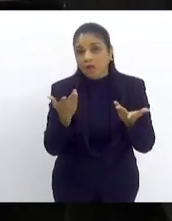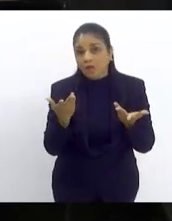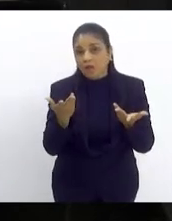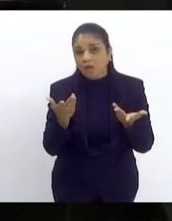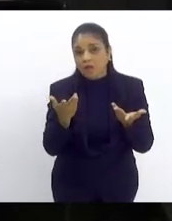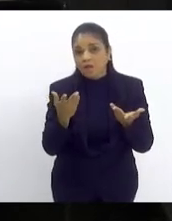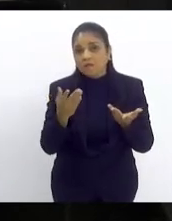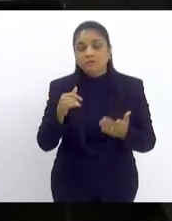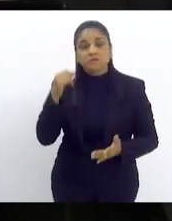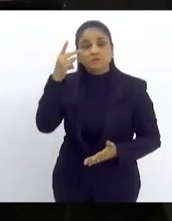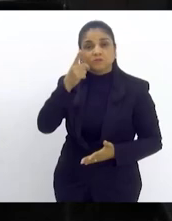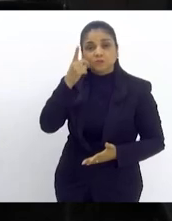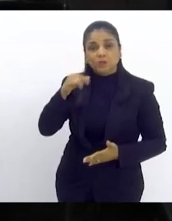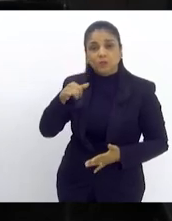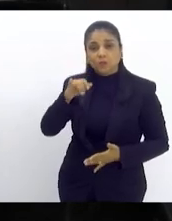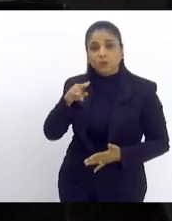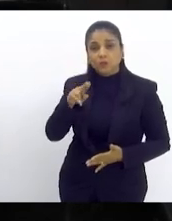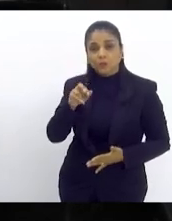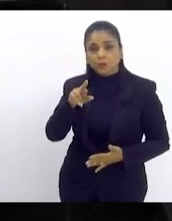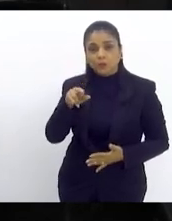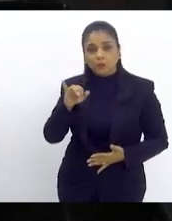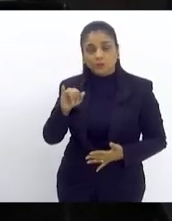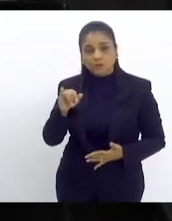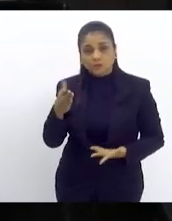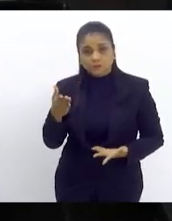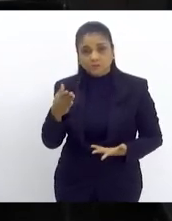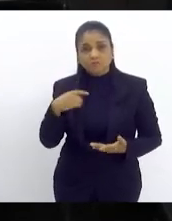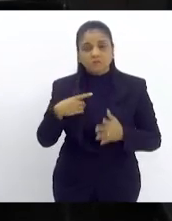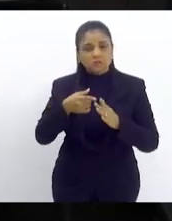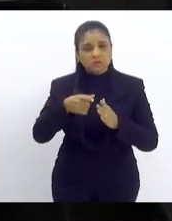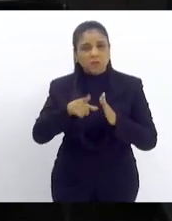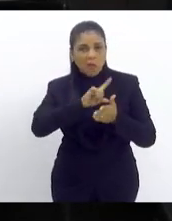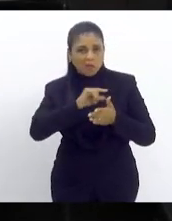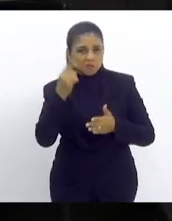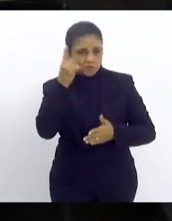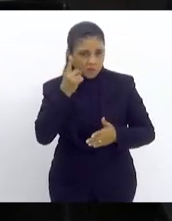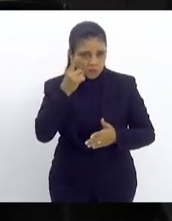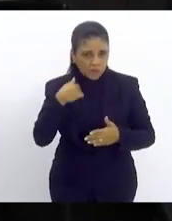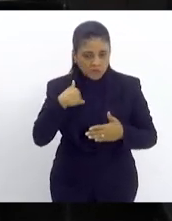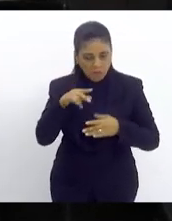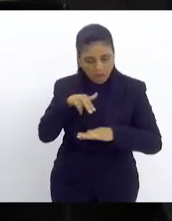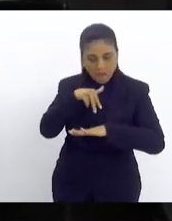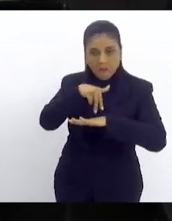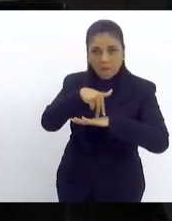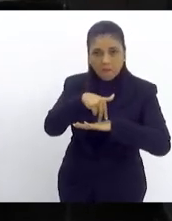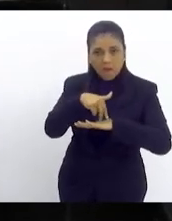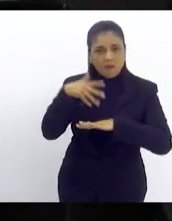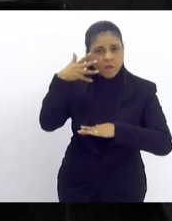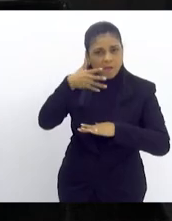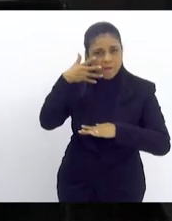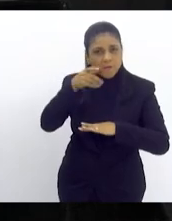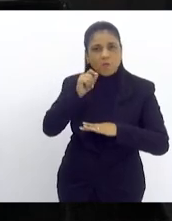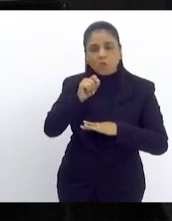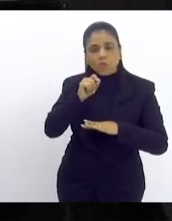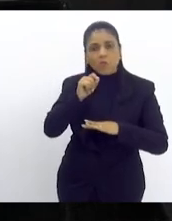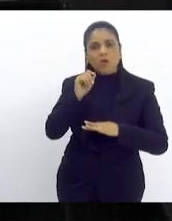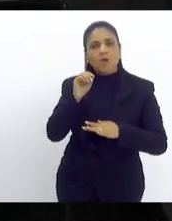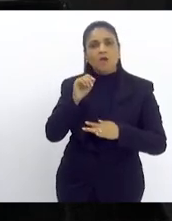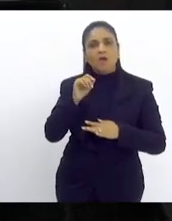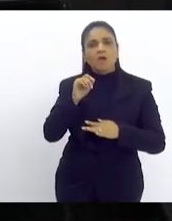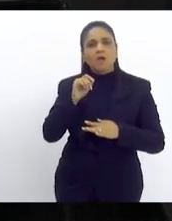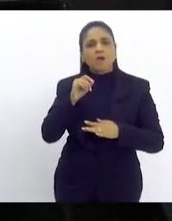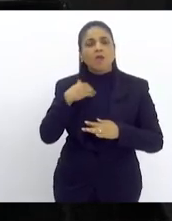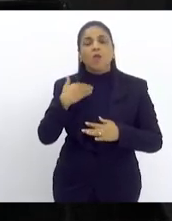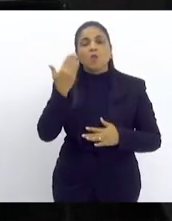nós temos aqui falado os deputados que me antecedeu também falou e afirmaram e eu